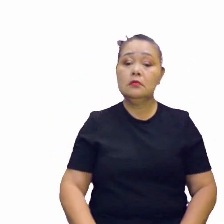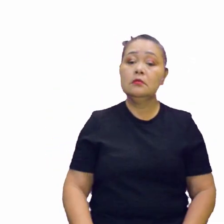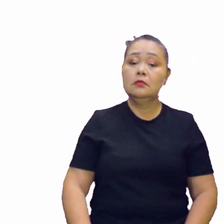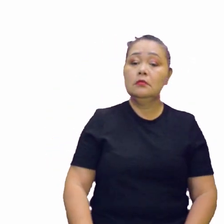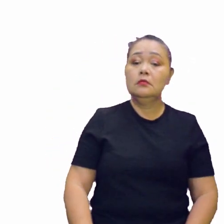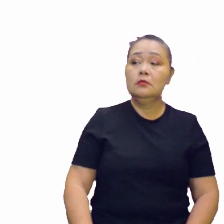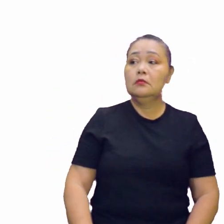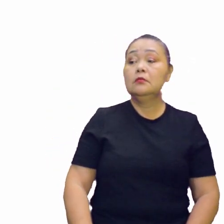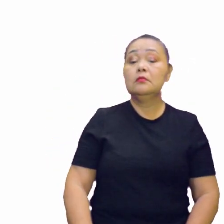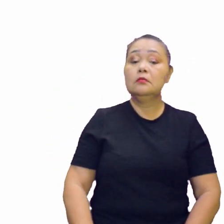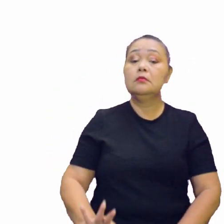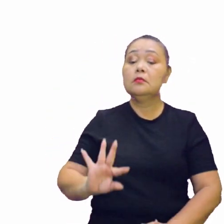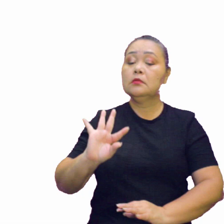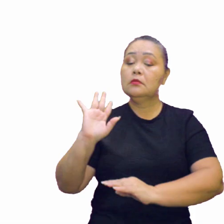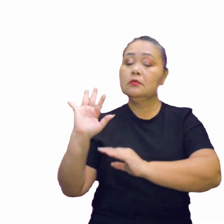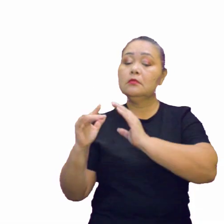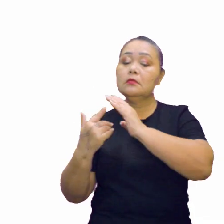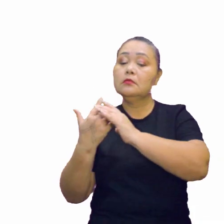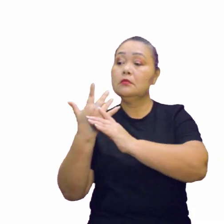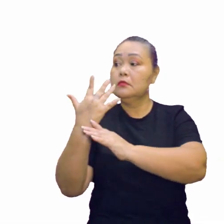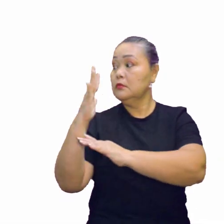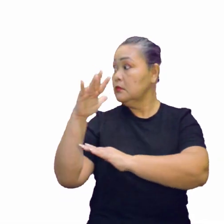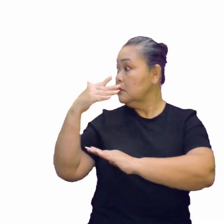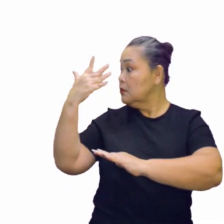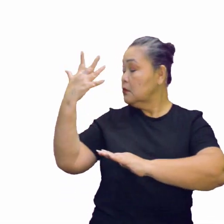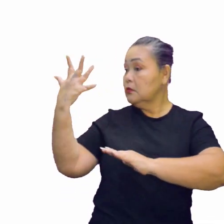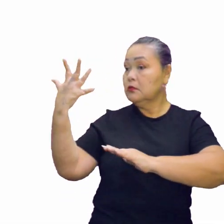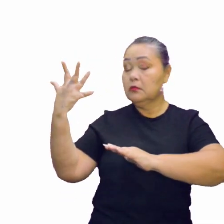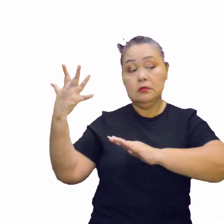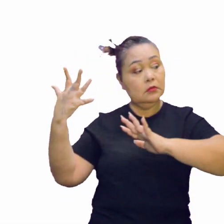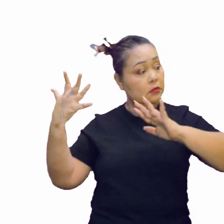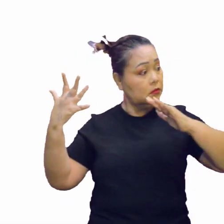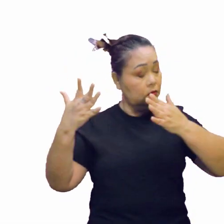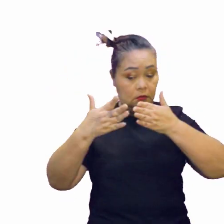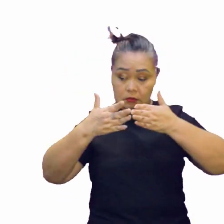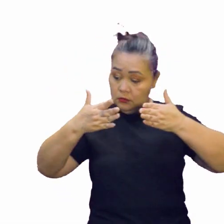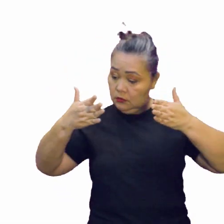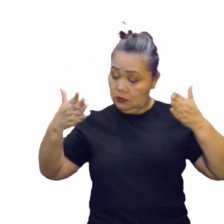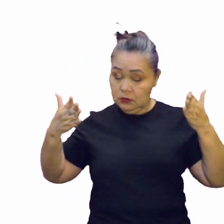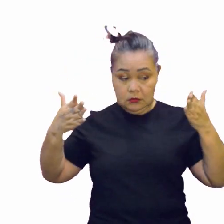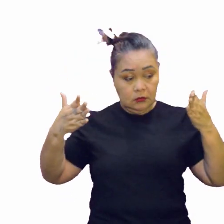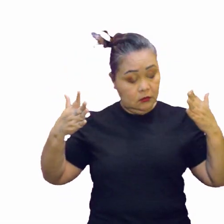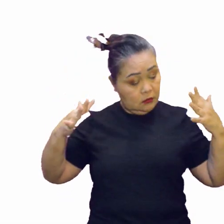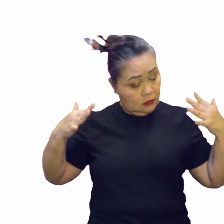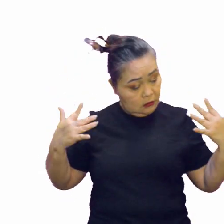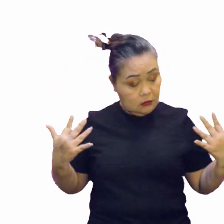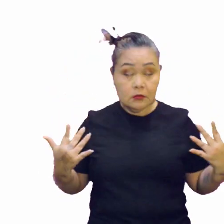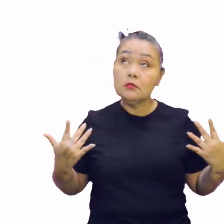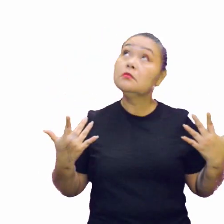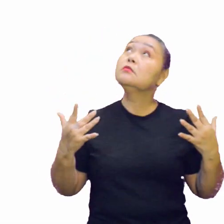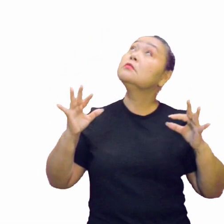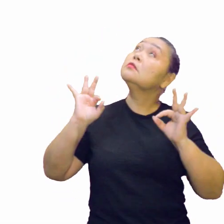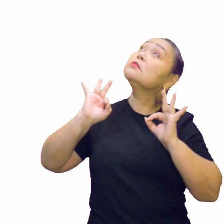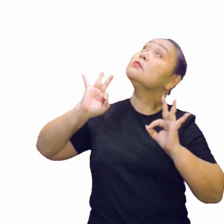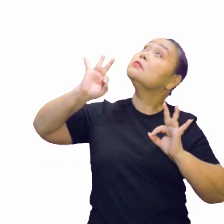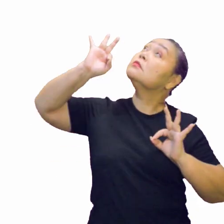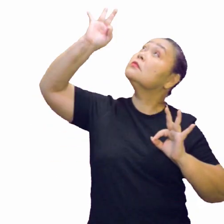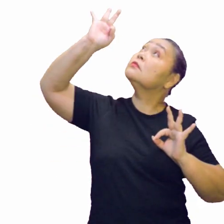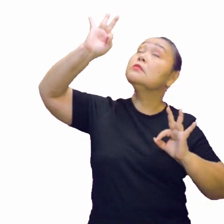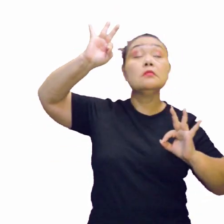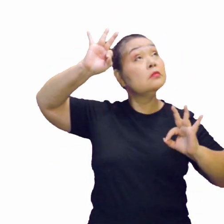plantas crescendo ao lado, deve-se levar em conta o quê? A altura de diferentes